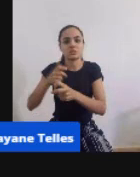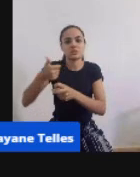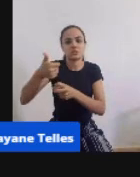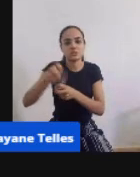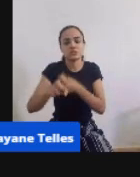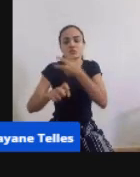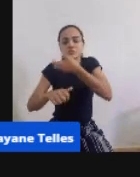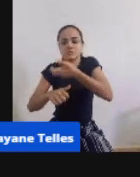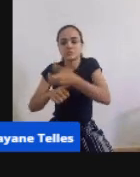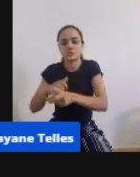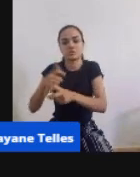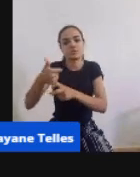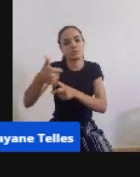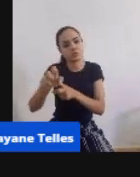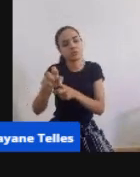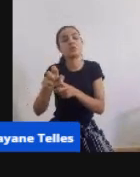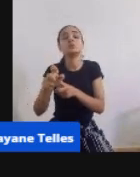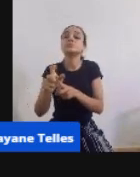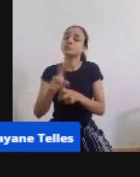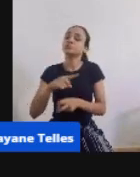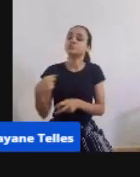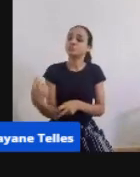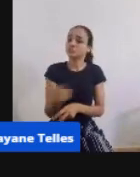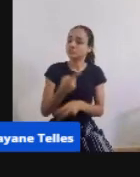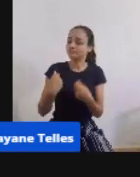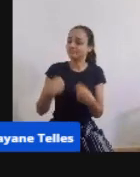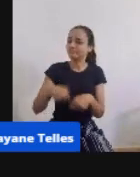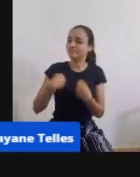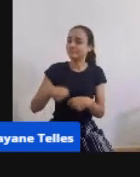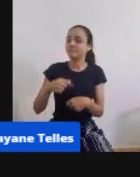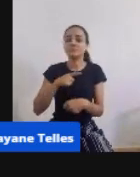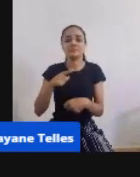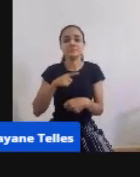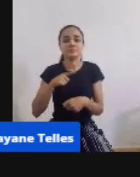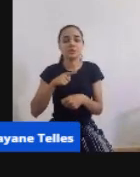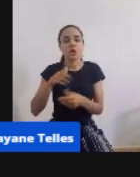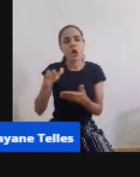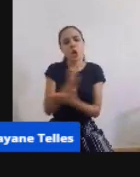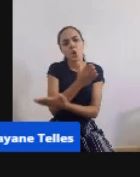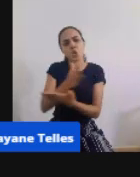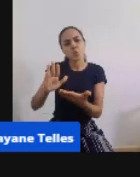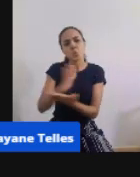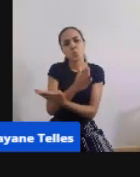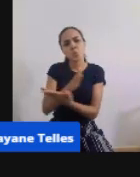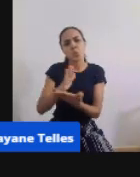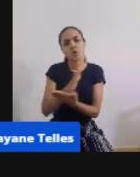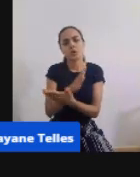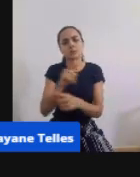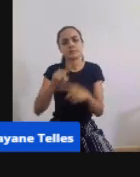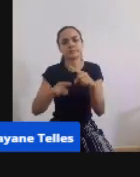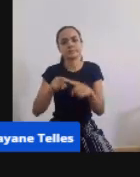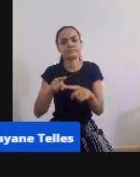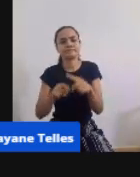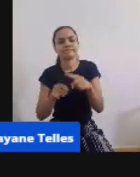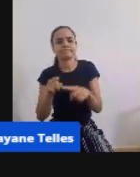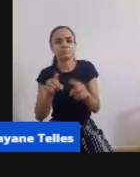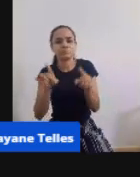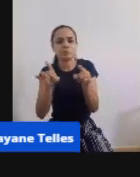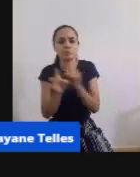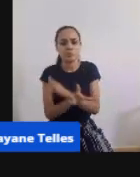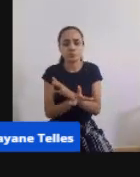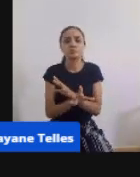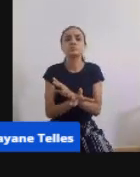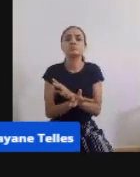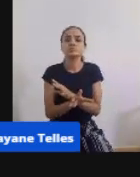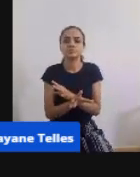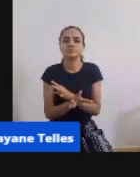precisamos ter alguns recursos em mãos. Então, eu peço que o senhor contribua com a gente e discuta um pouco sobre